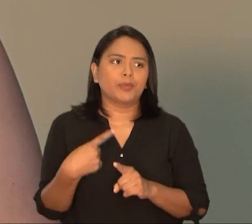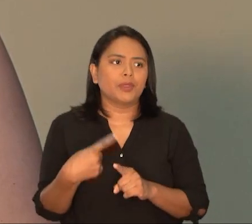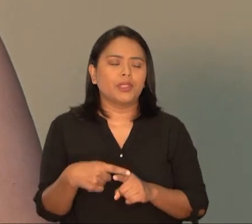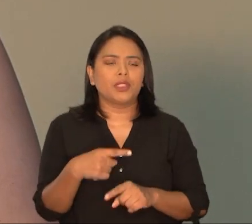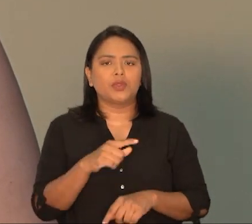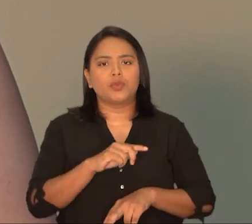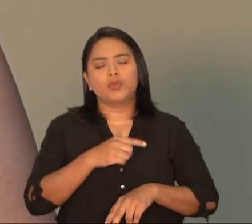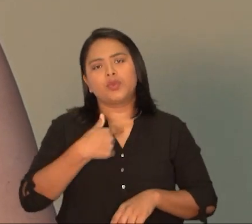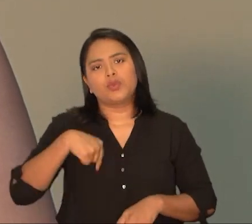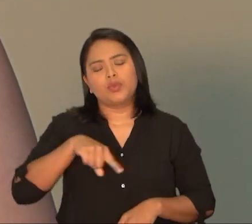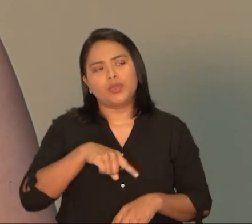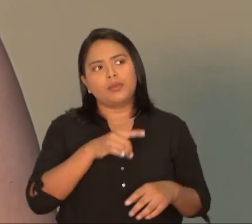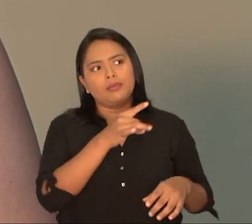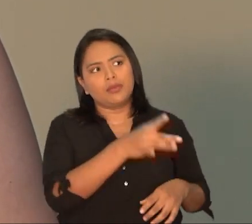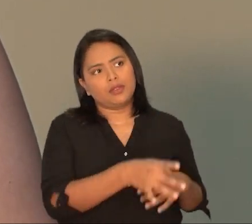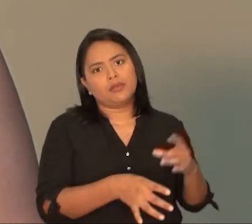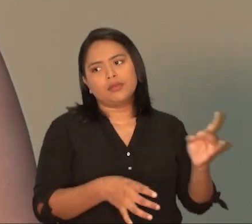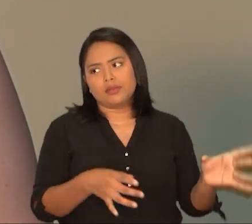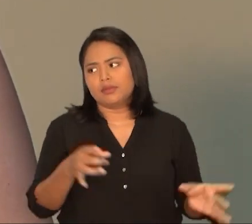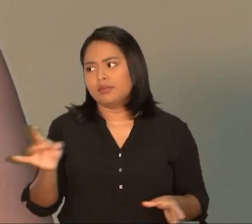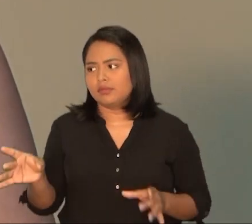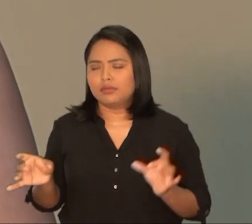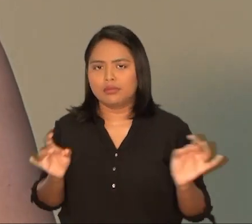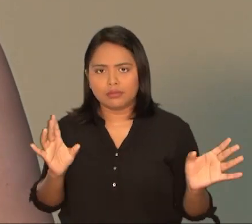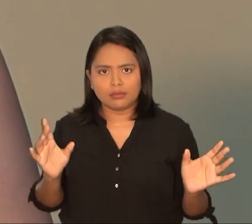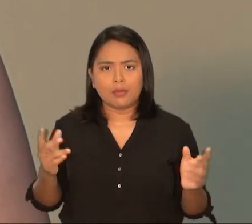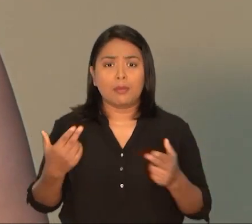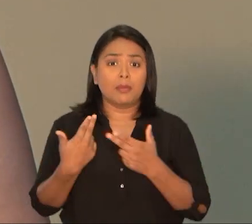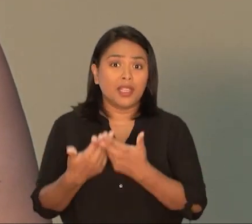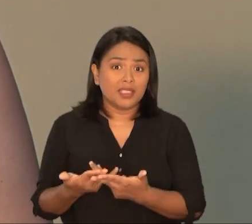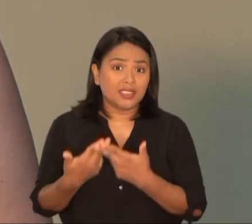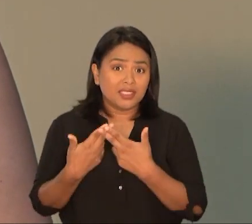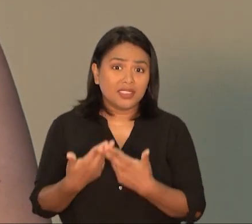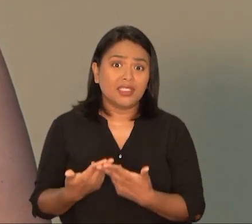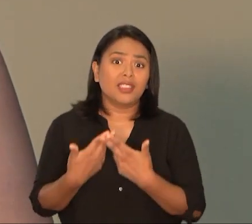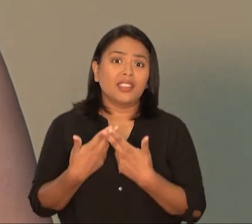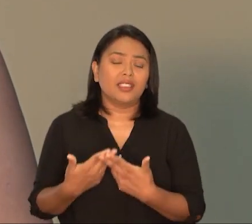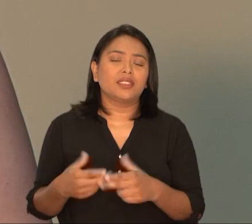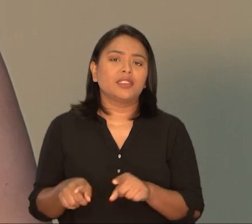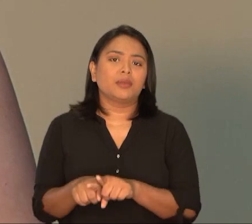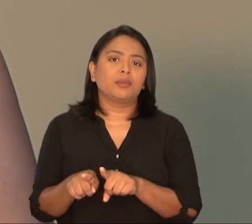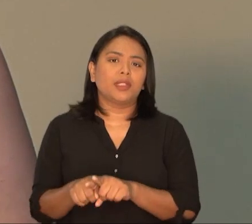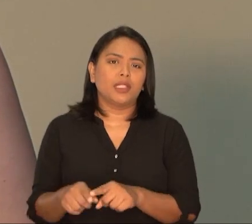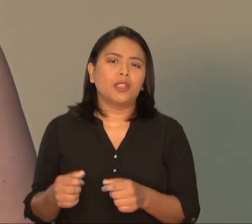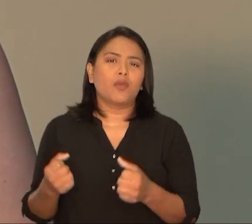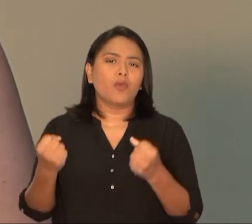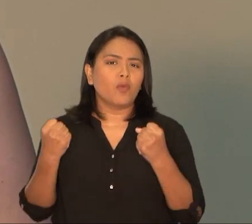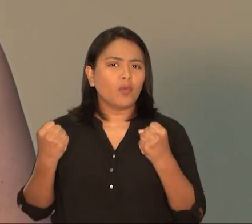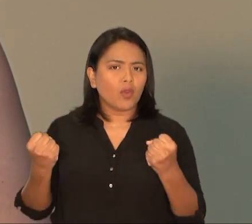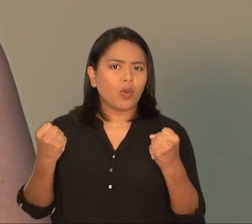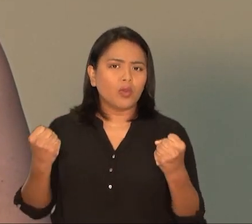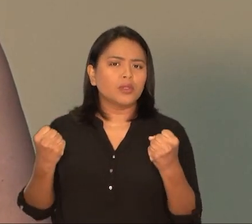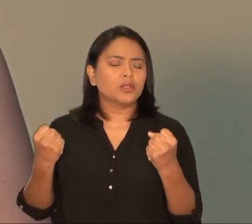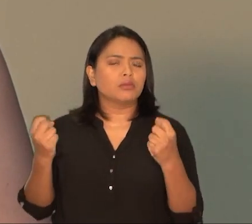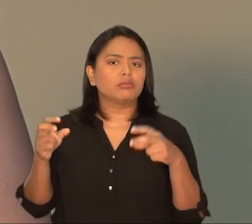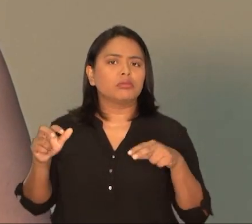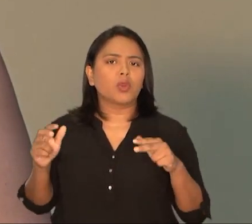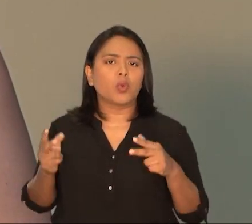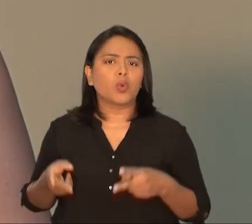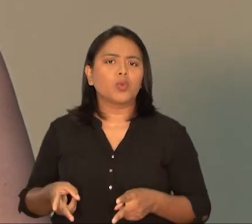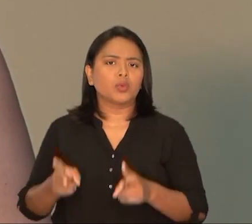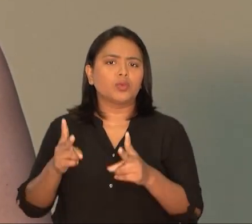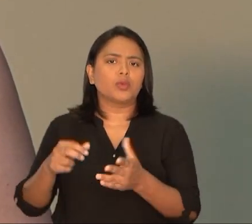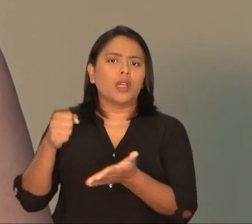muita paciência, muita força para continuar lutando, né, contra todo